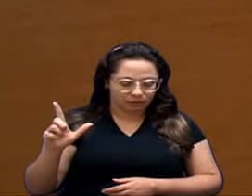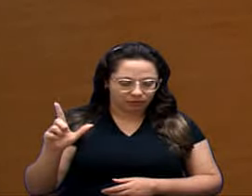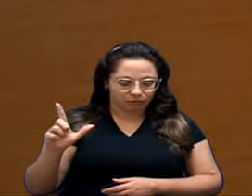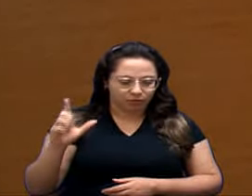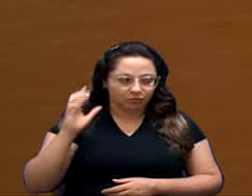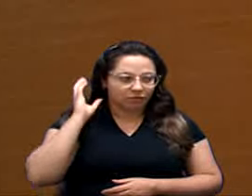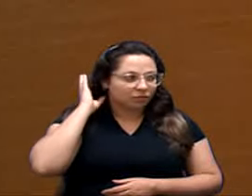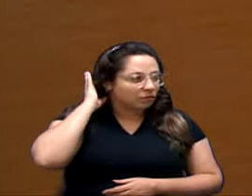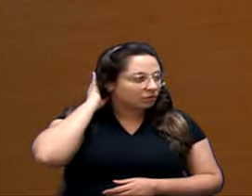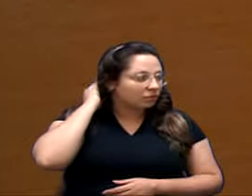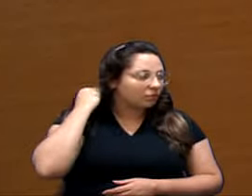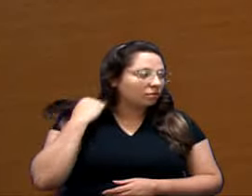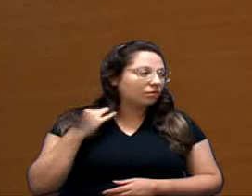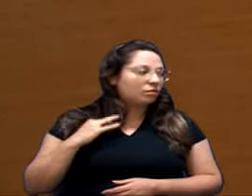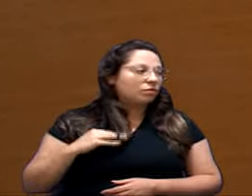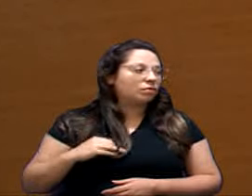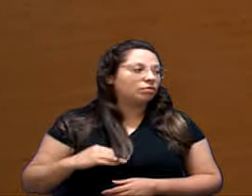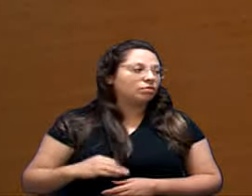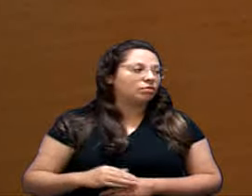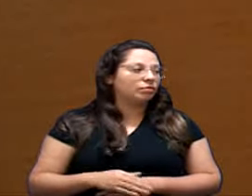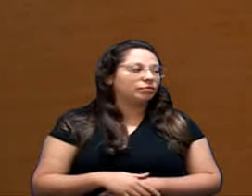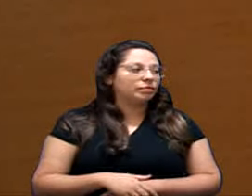favor alô